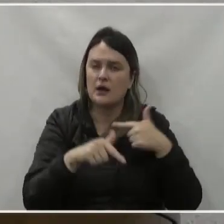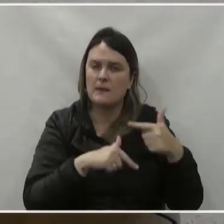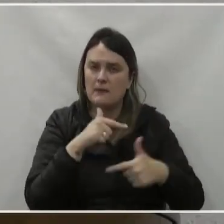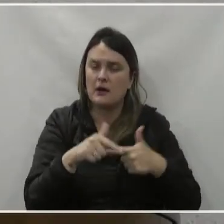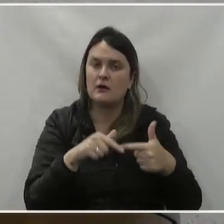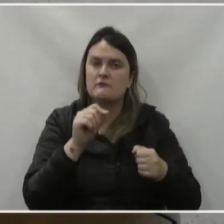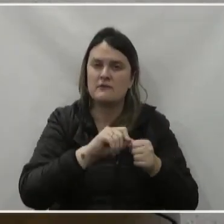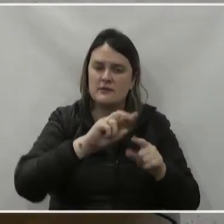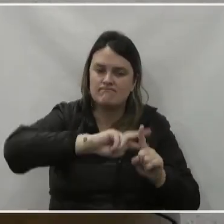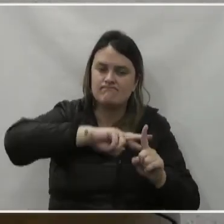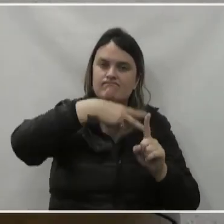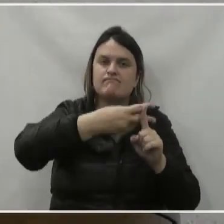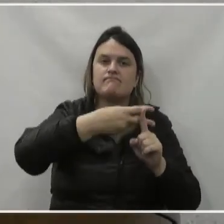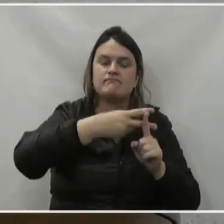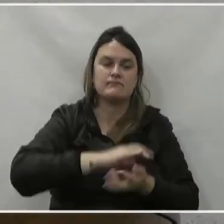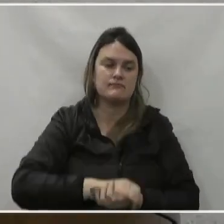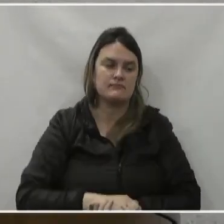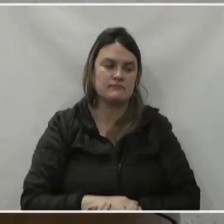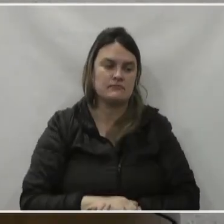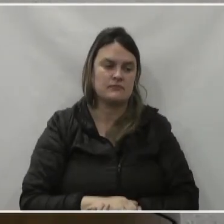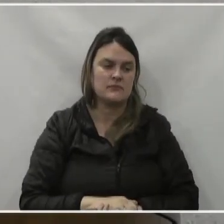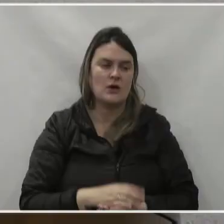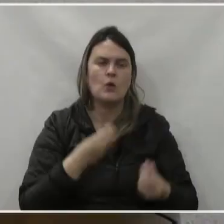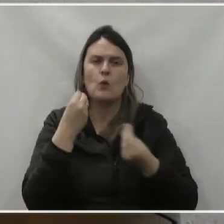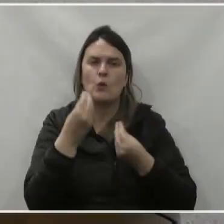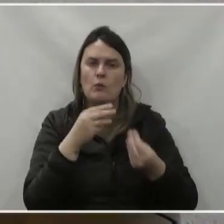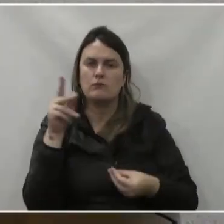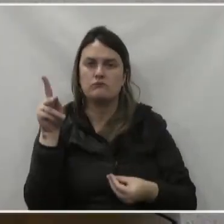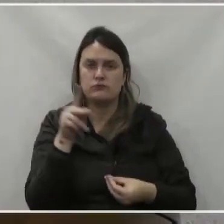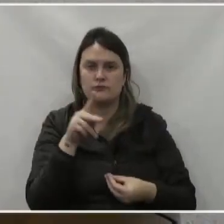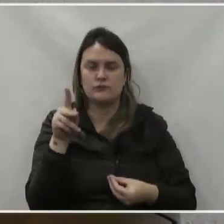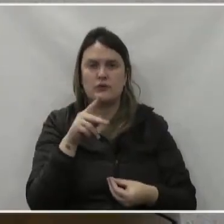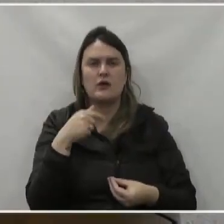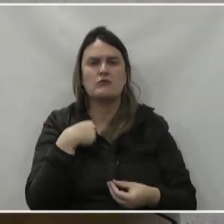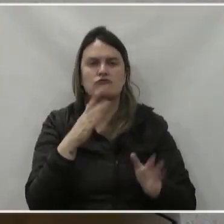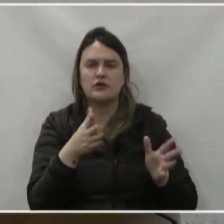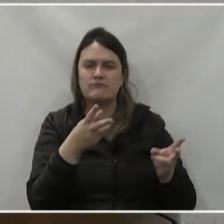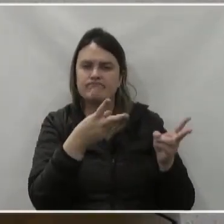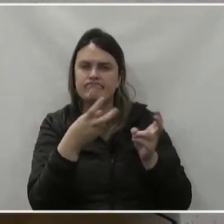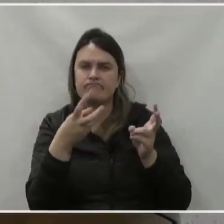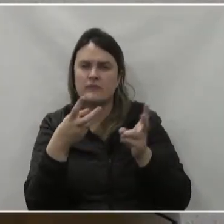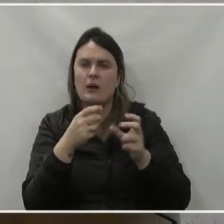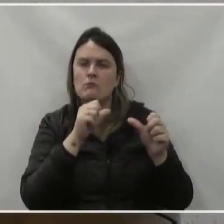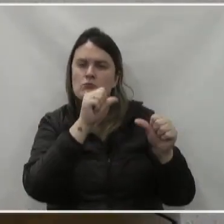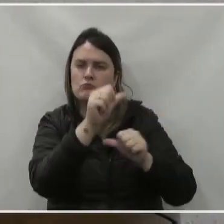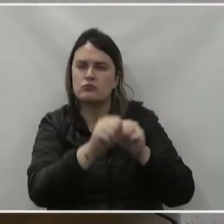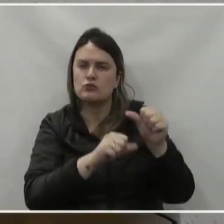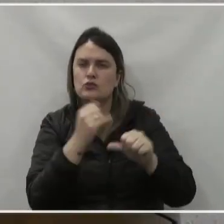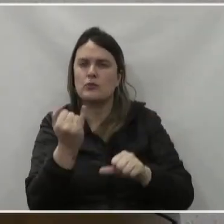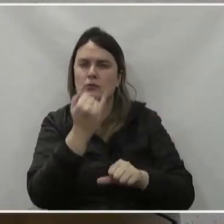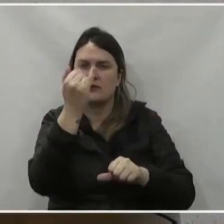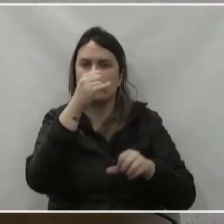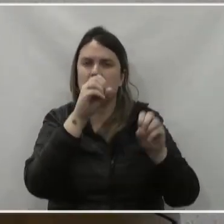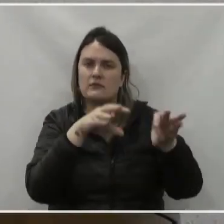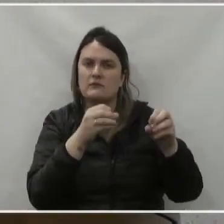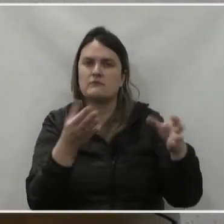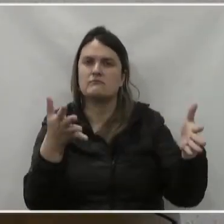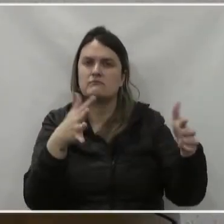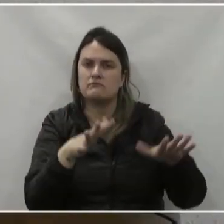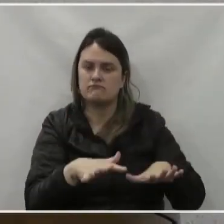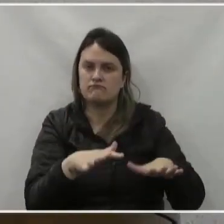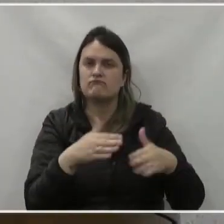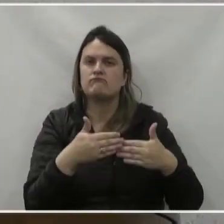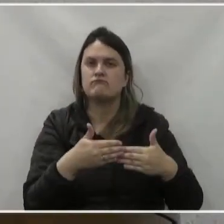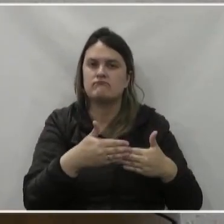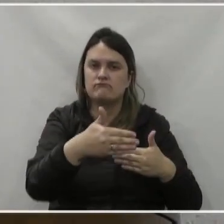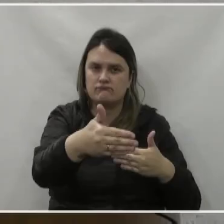realizado em dobro. Como professora, vivenciei mudanças importantes na educação inclusiva ao